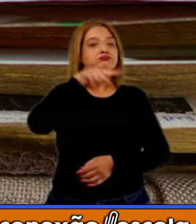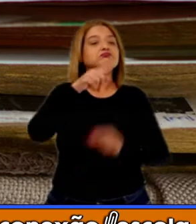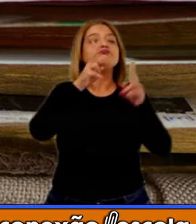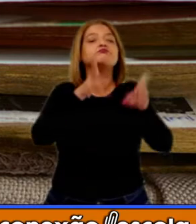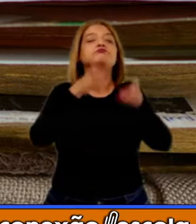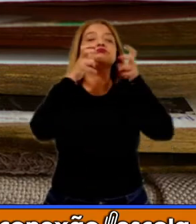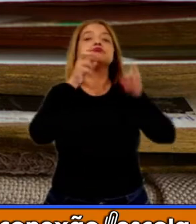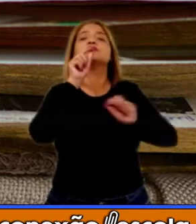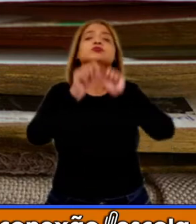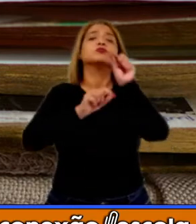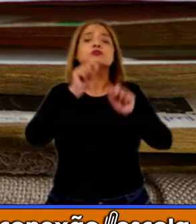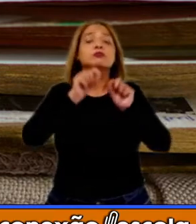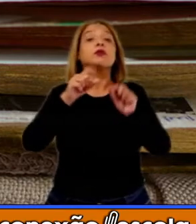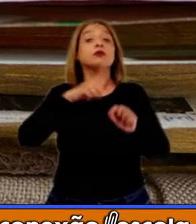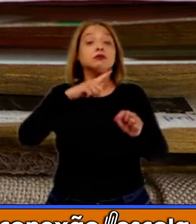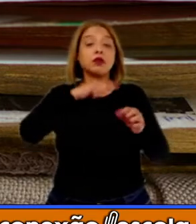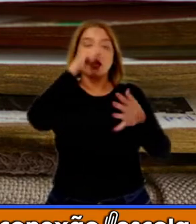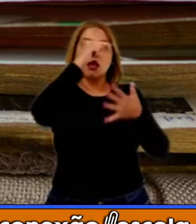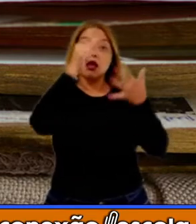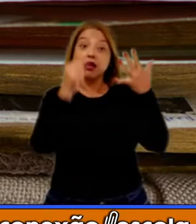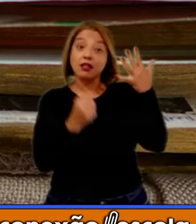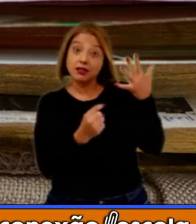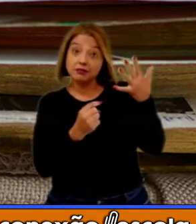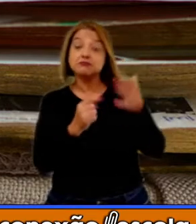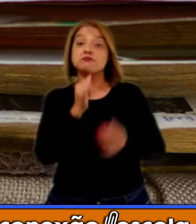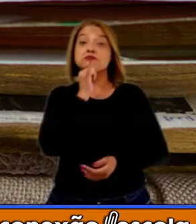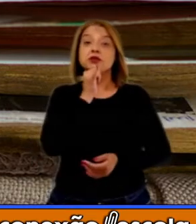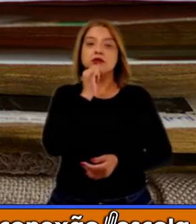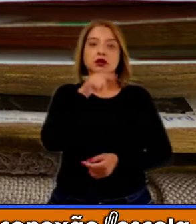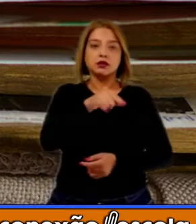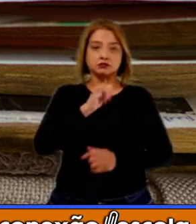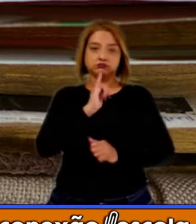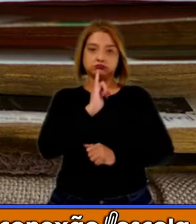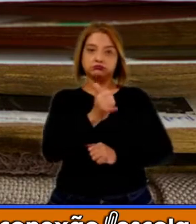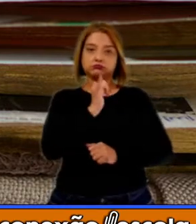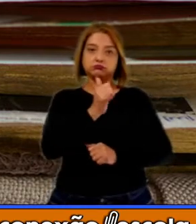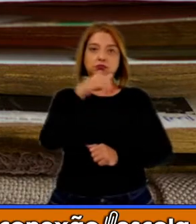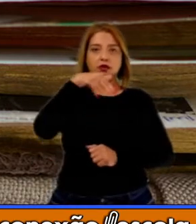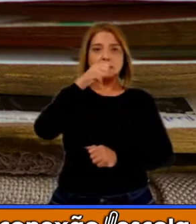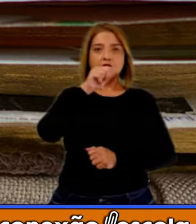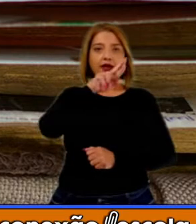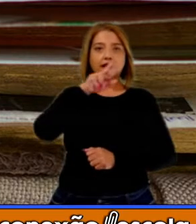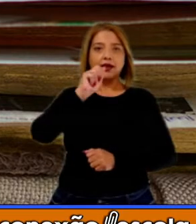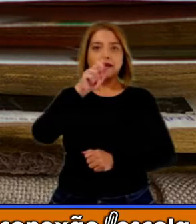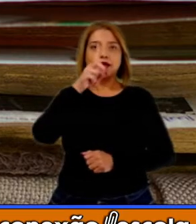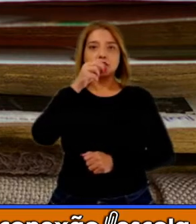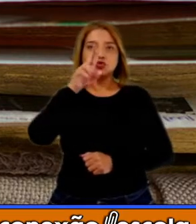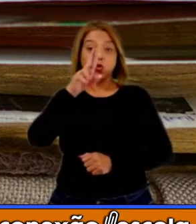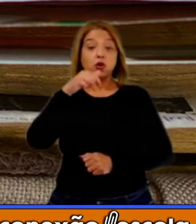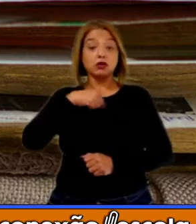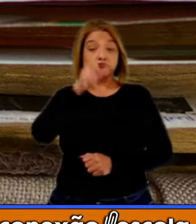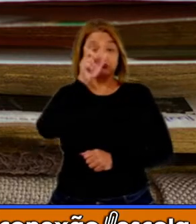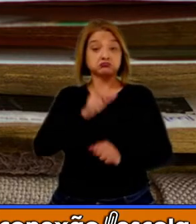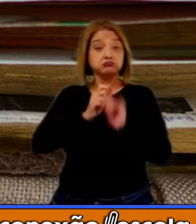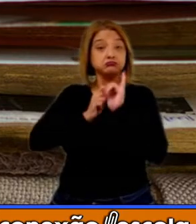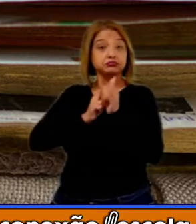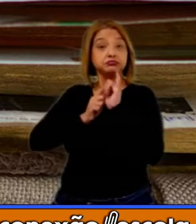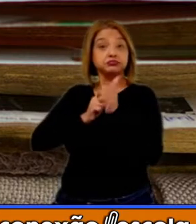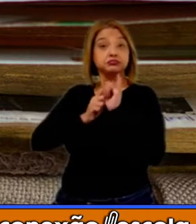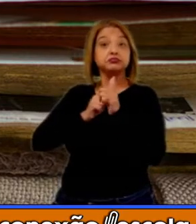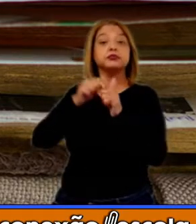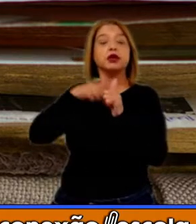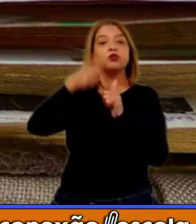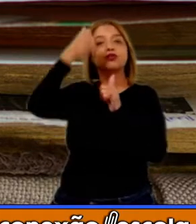observar que existem alguns elementos. Nós temos o narrador. Quem é o narrador? O narrador é quem conta